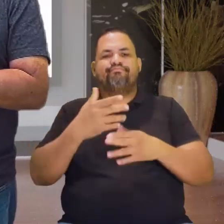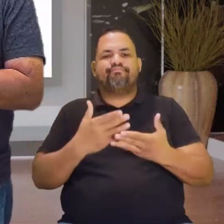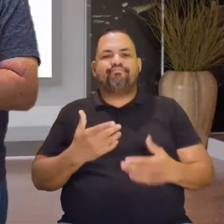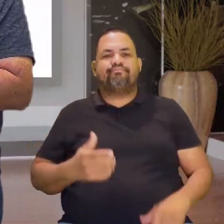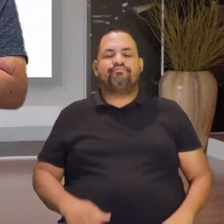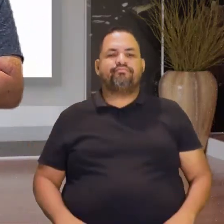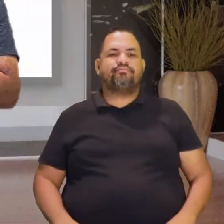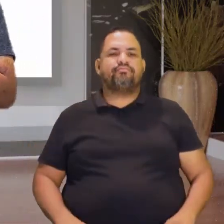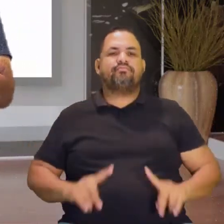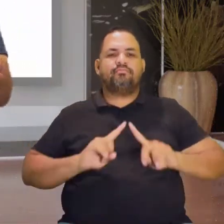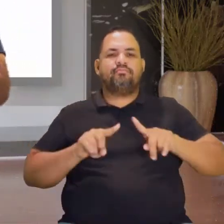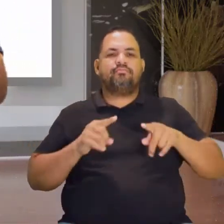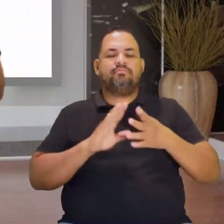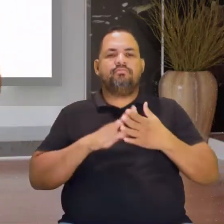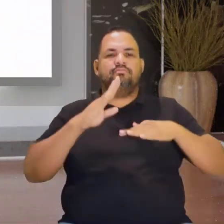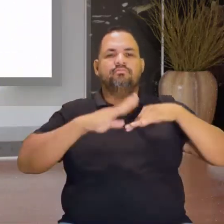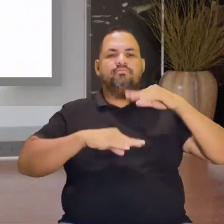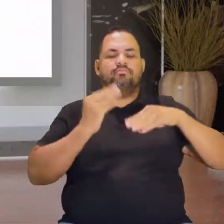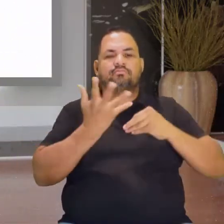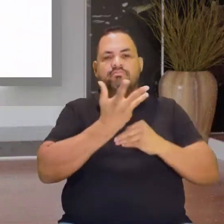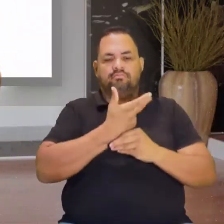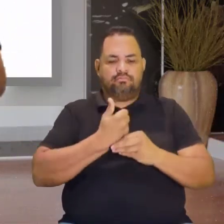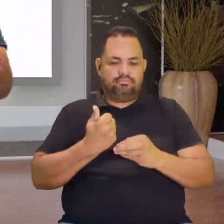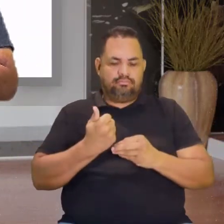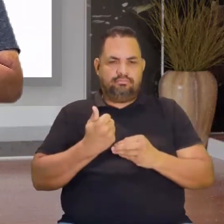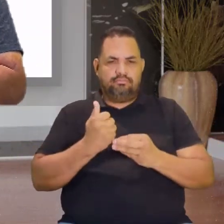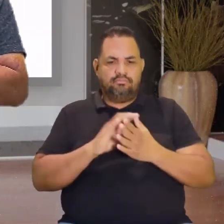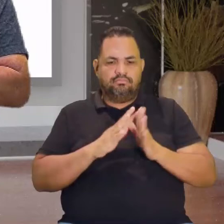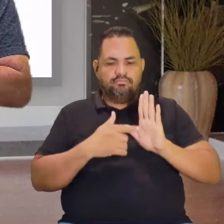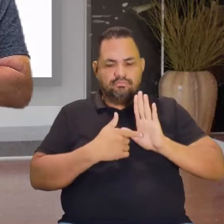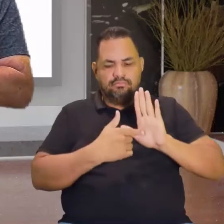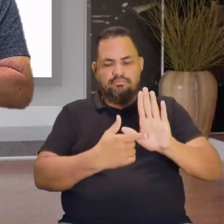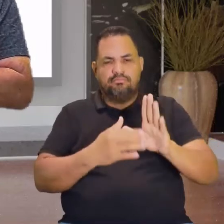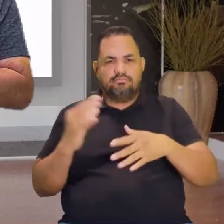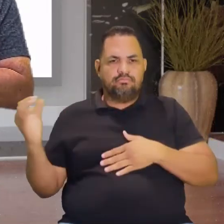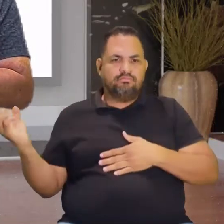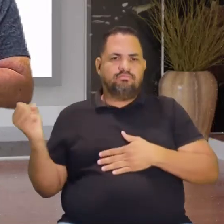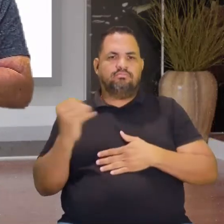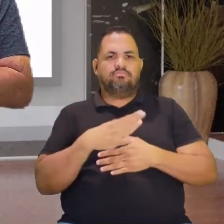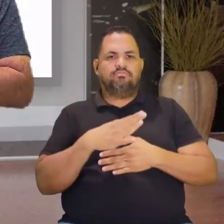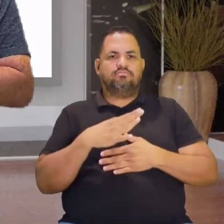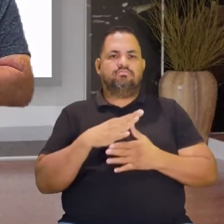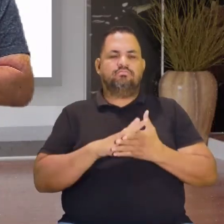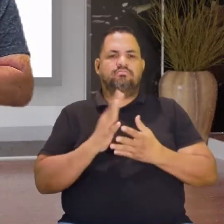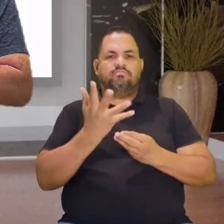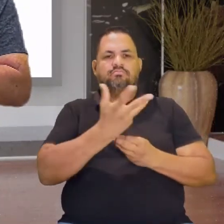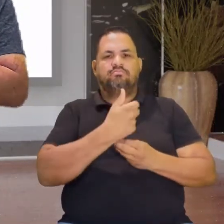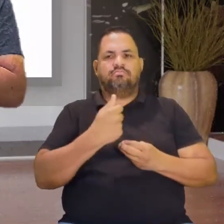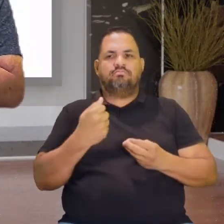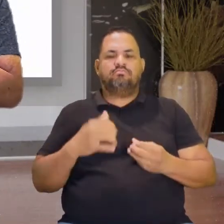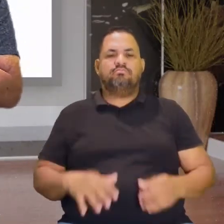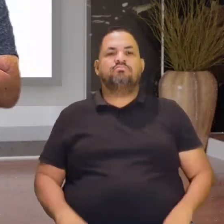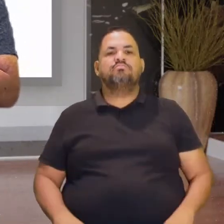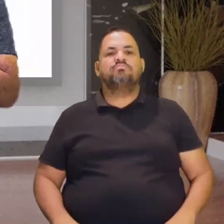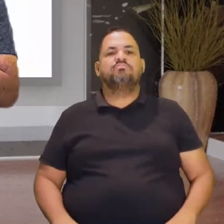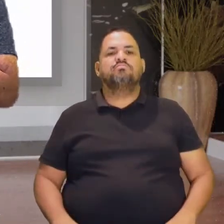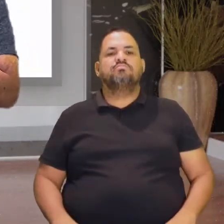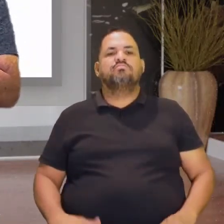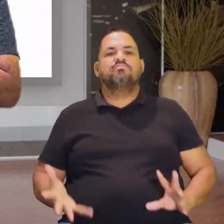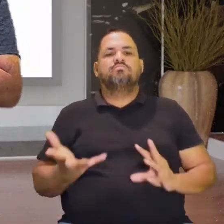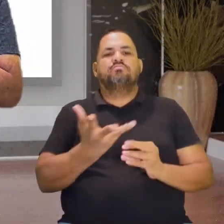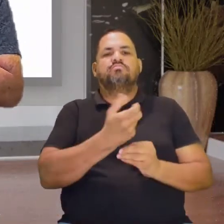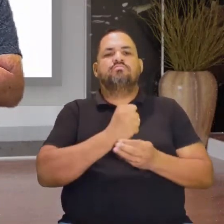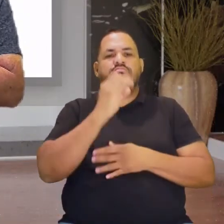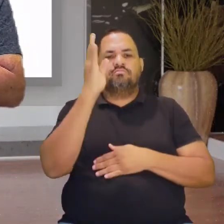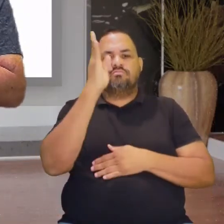estudaram. Porém, são artistas assim, né, que trouxe aí uma nova arte, né, arte moderna, arte brasileira,